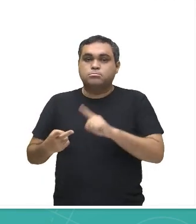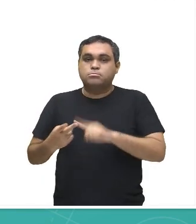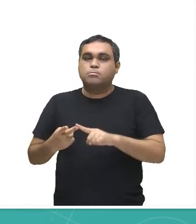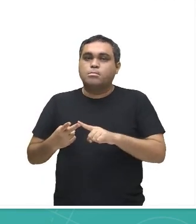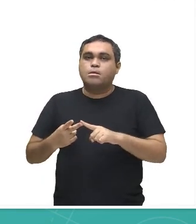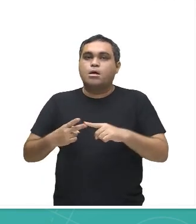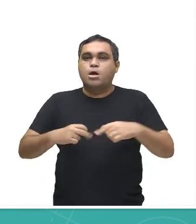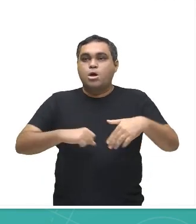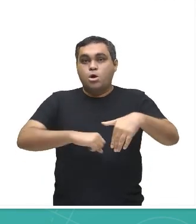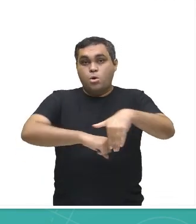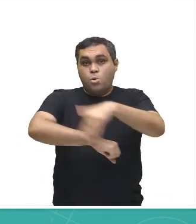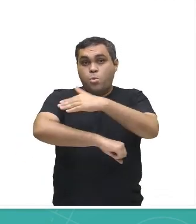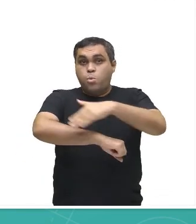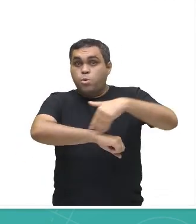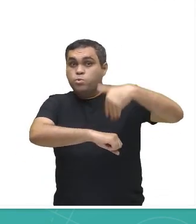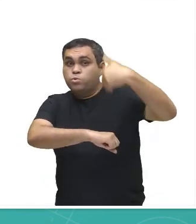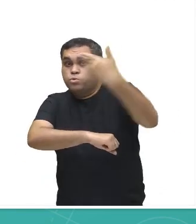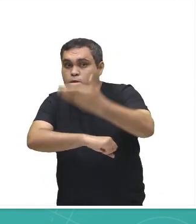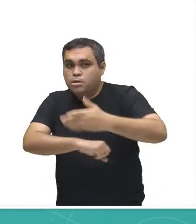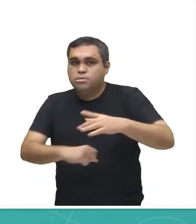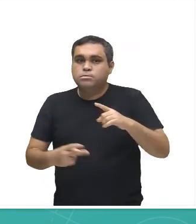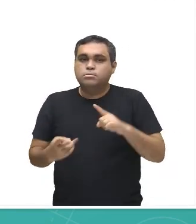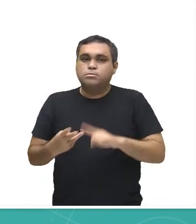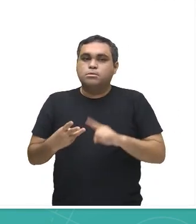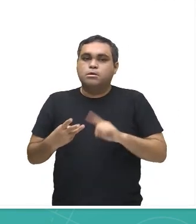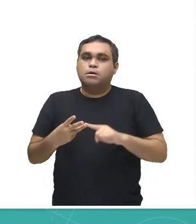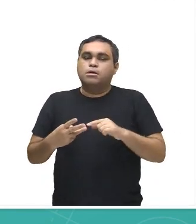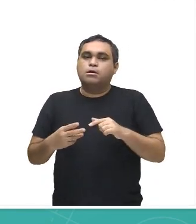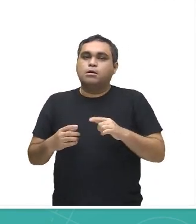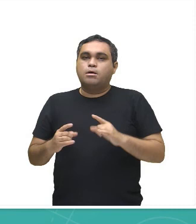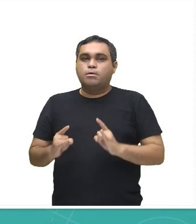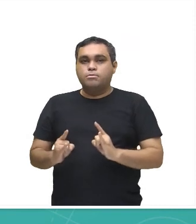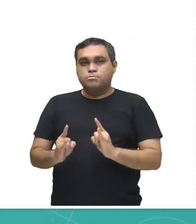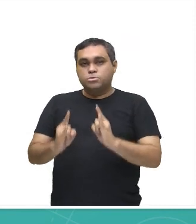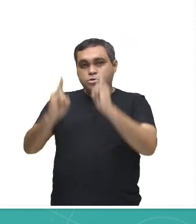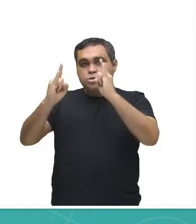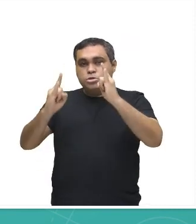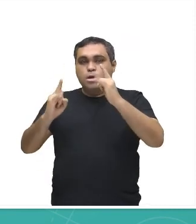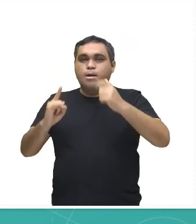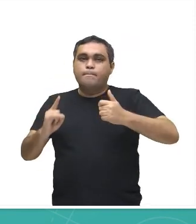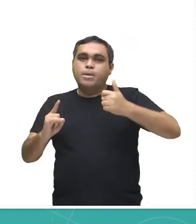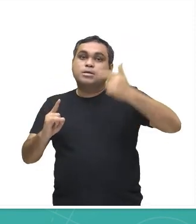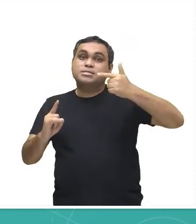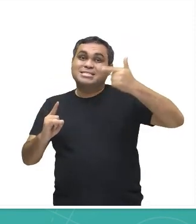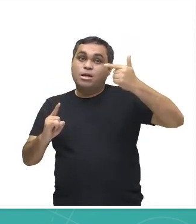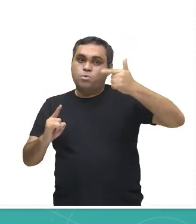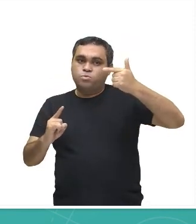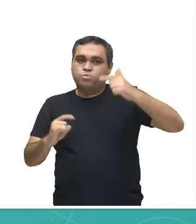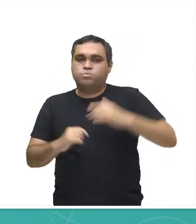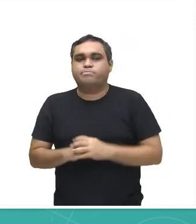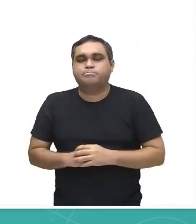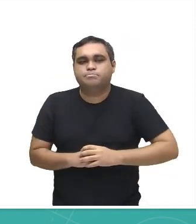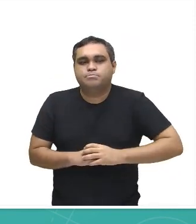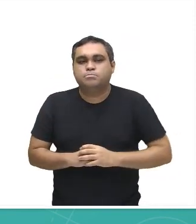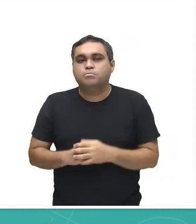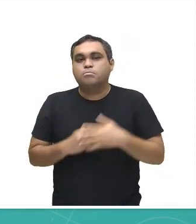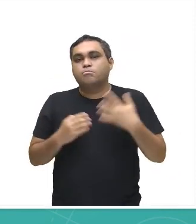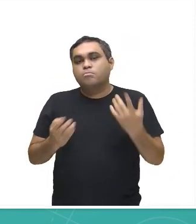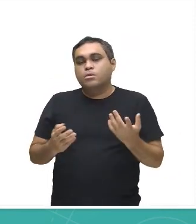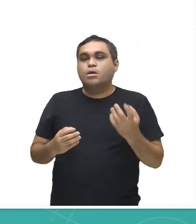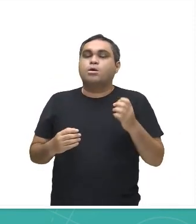second floor. Vocês sabem que o uso da preposition on pode ser para os meios